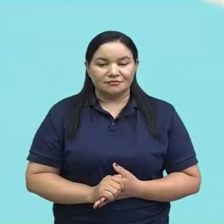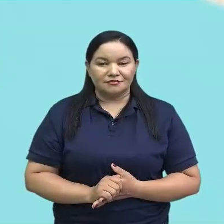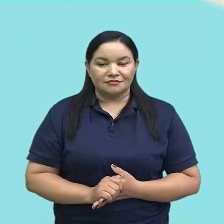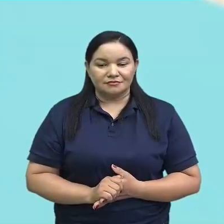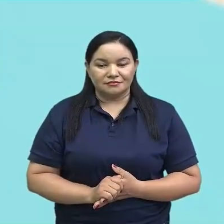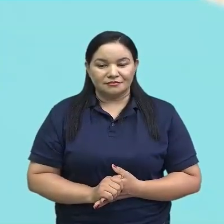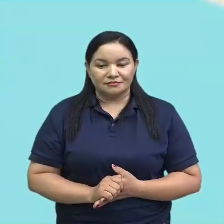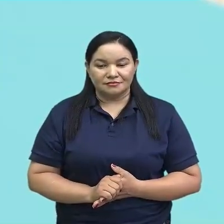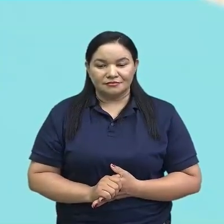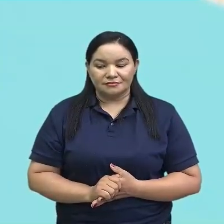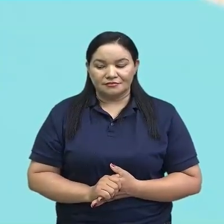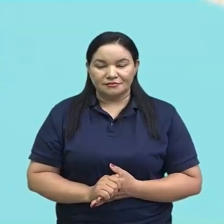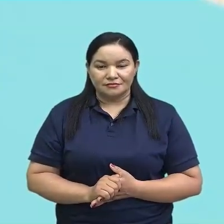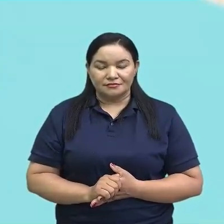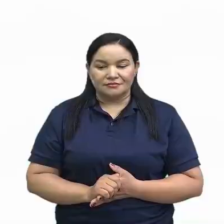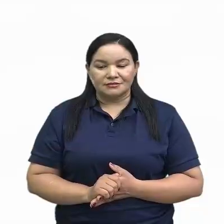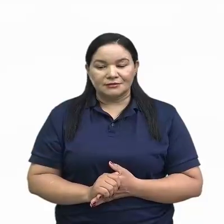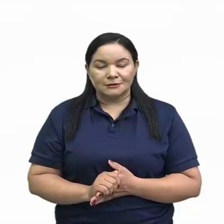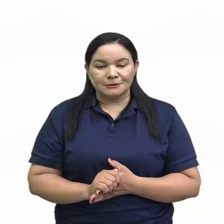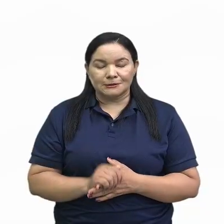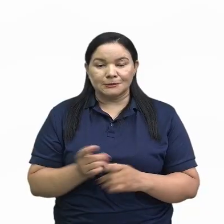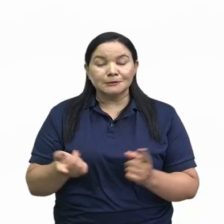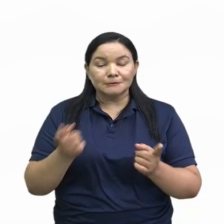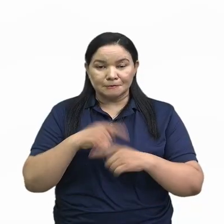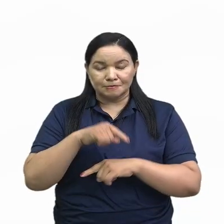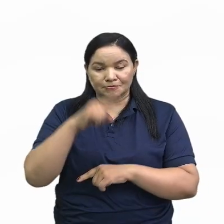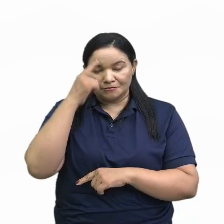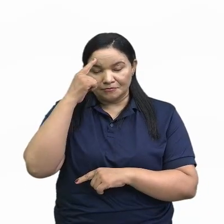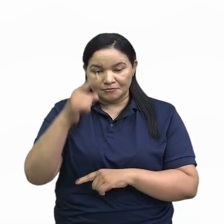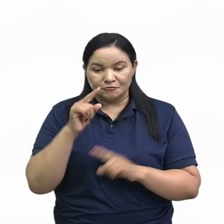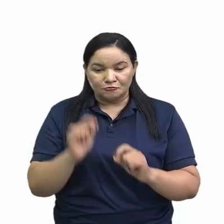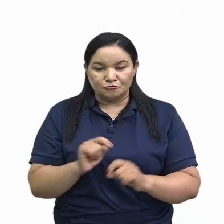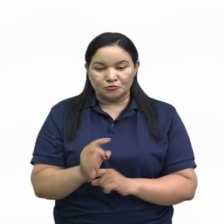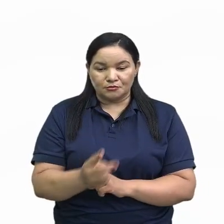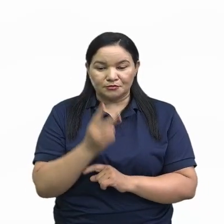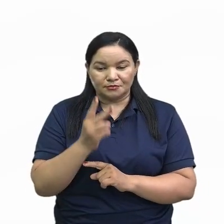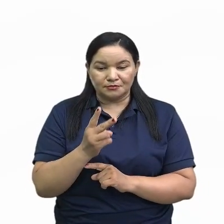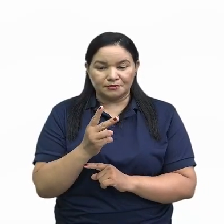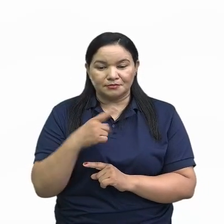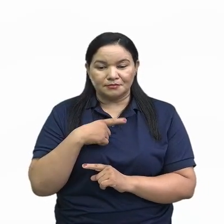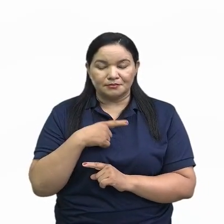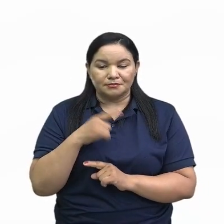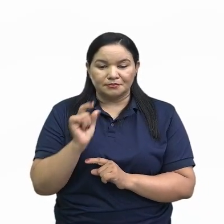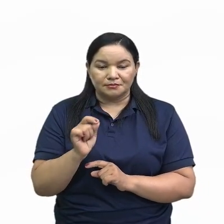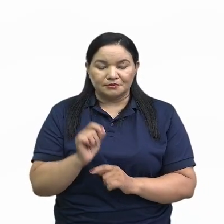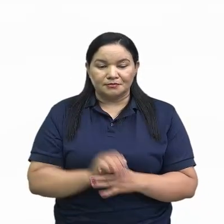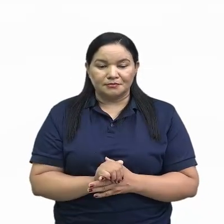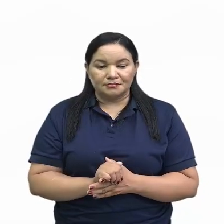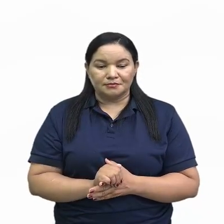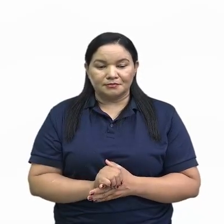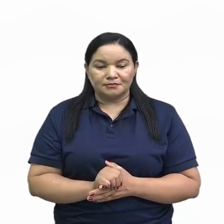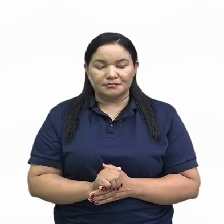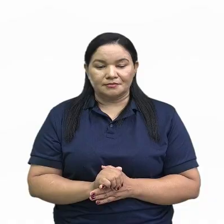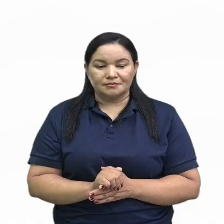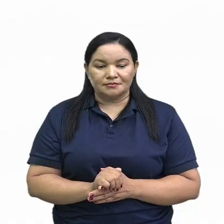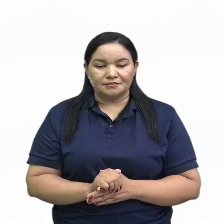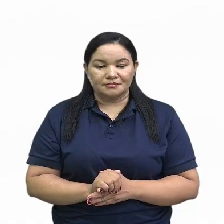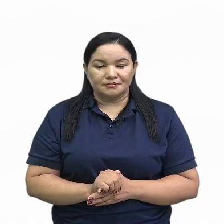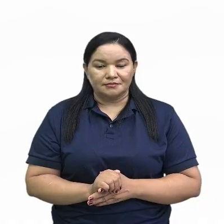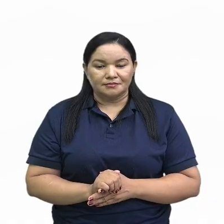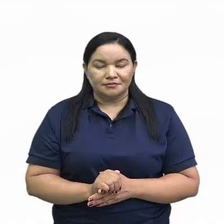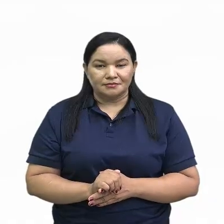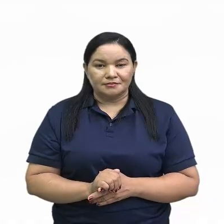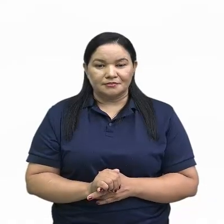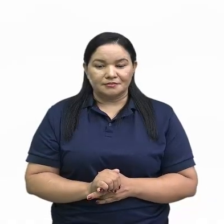oposição entre ideias. A primeira que eu vou apresentar, nós vamos ter duas em sequências que vão trabalhar com oposição de ideias.